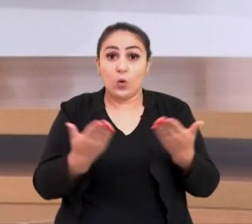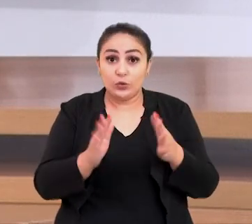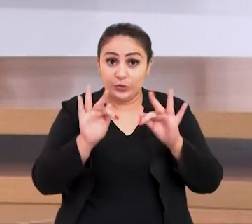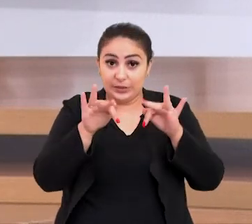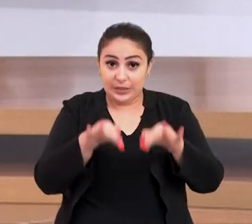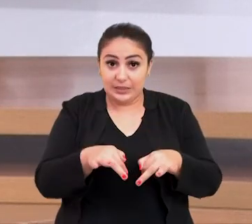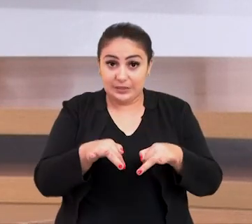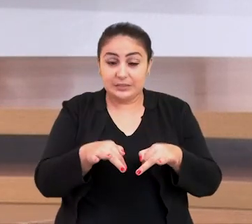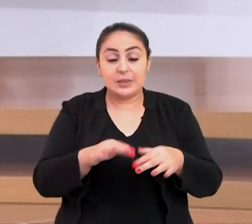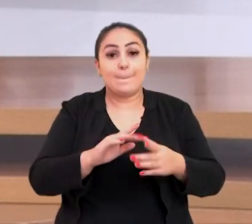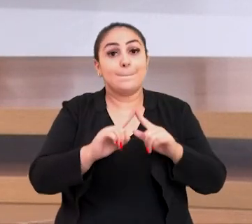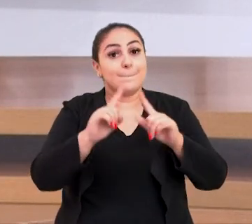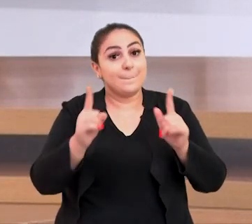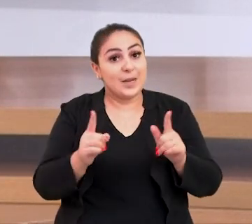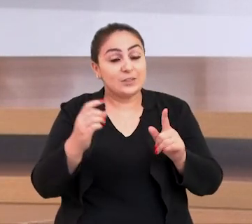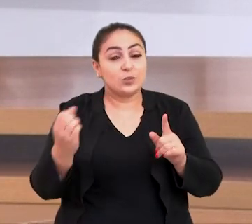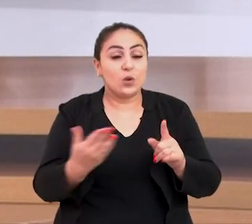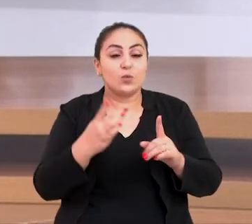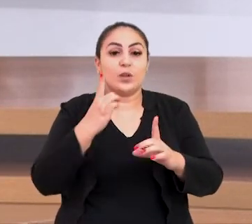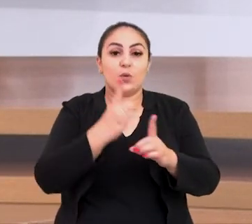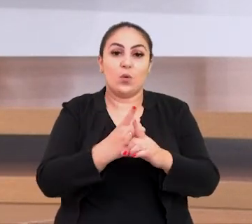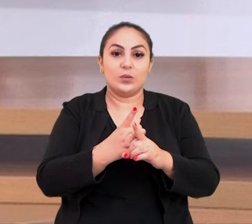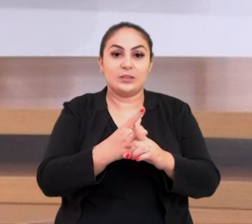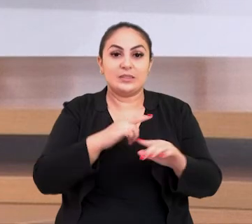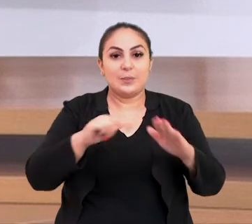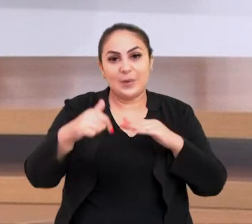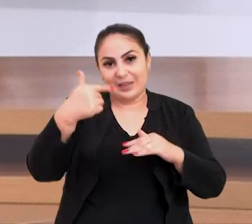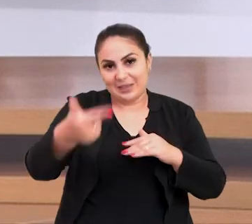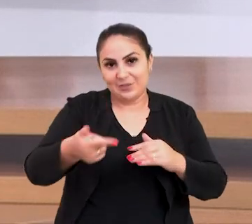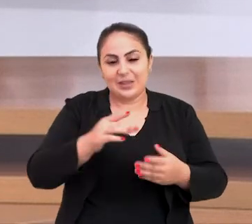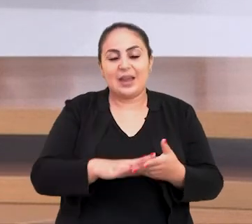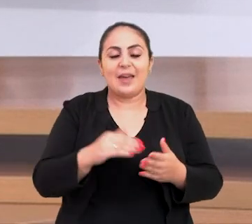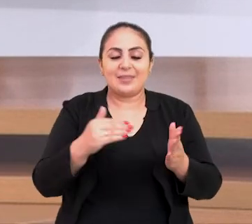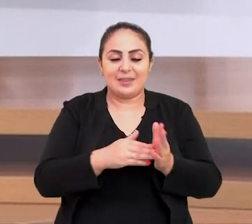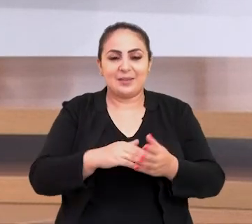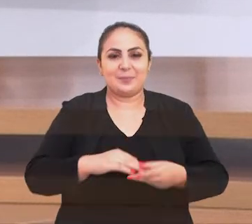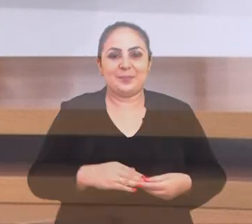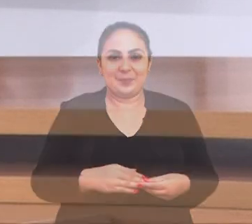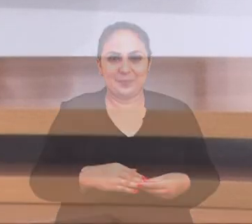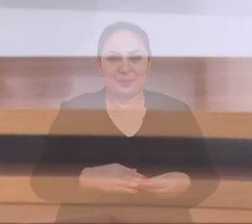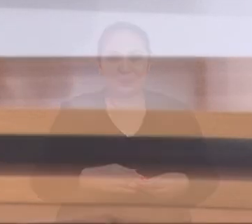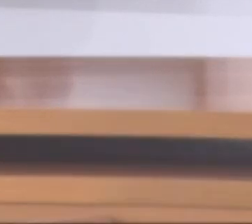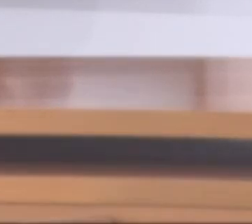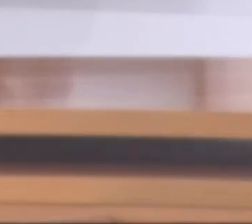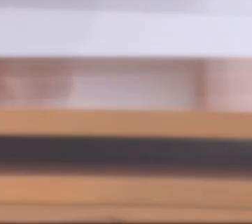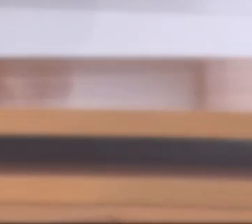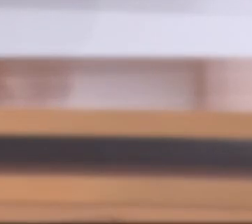jornal encerra neste momento, mas nós temos um novo encontro na próxima semana. Até lá!